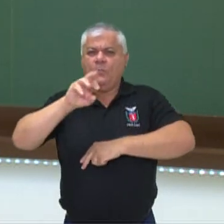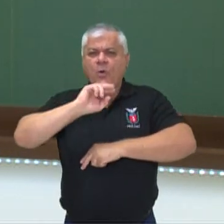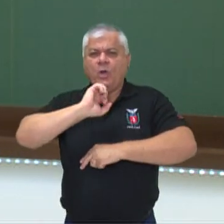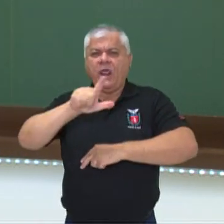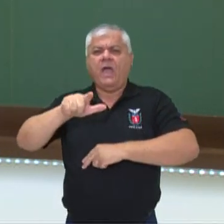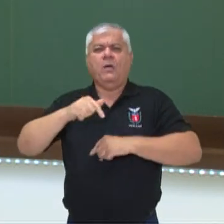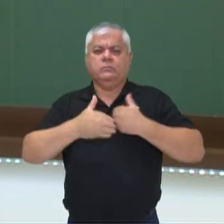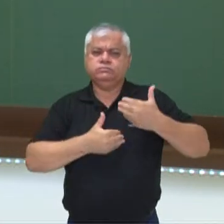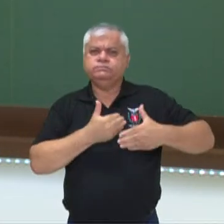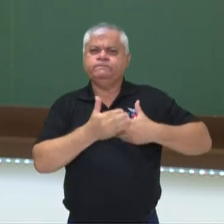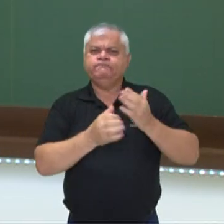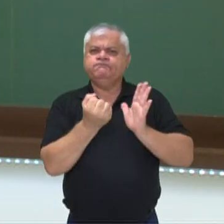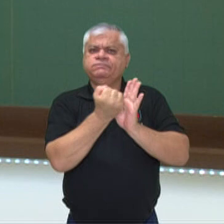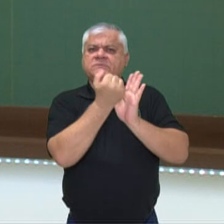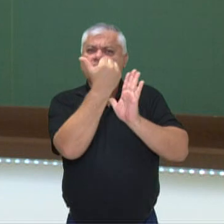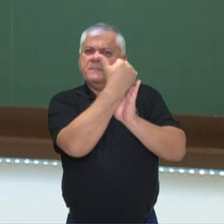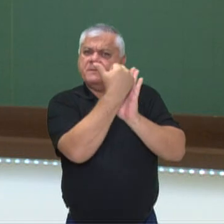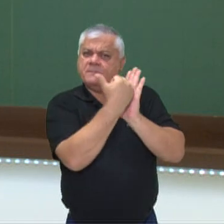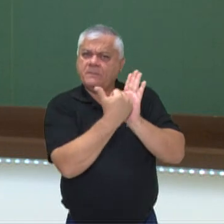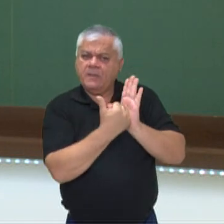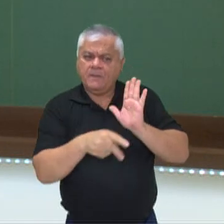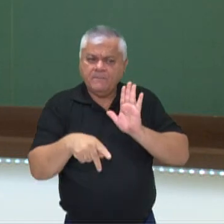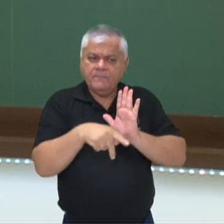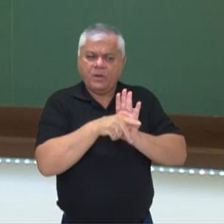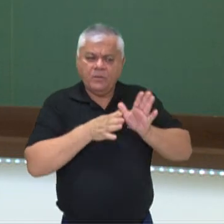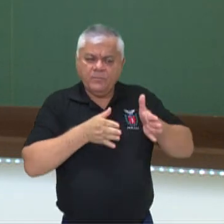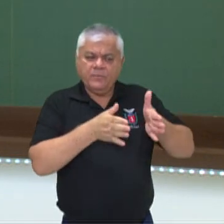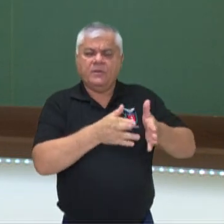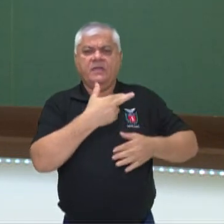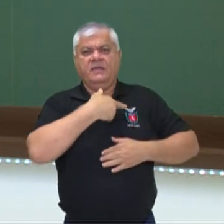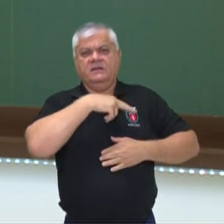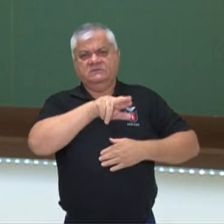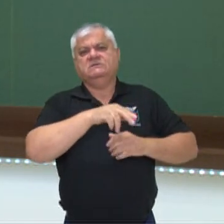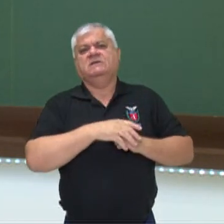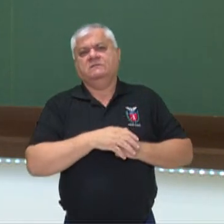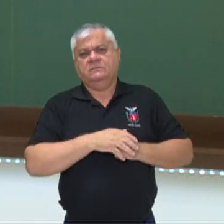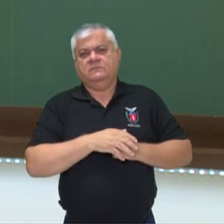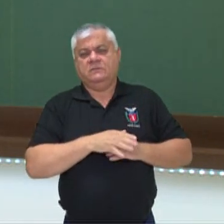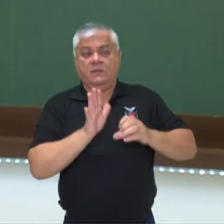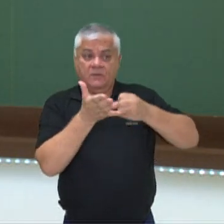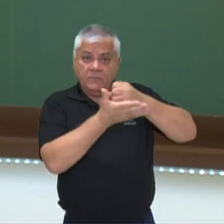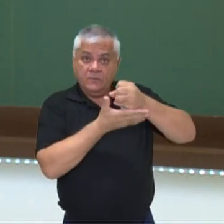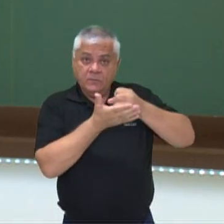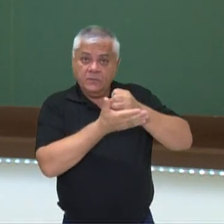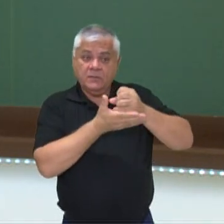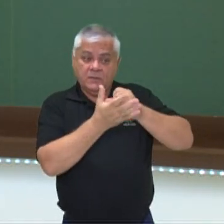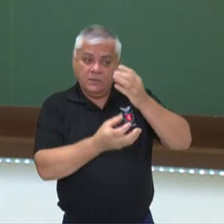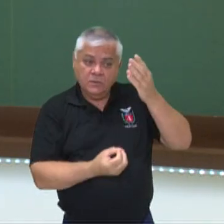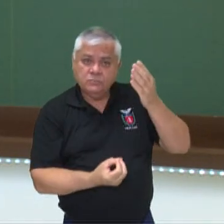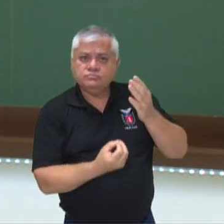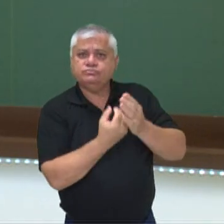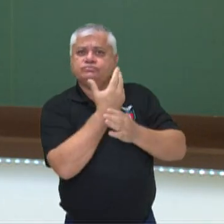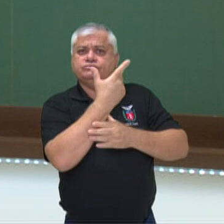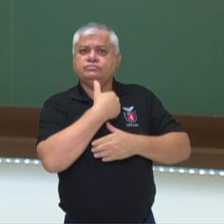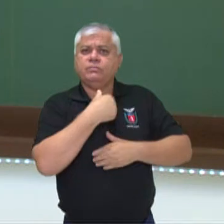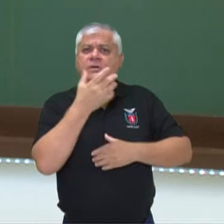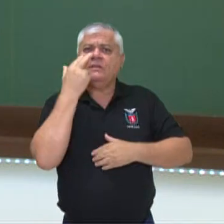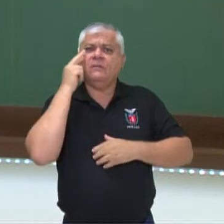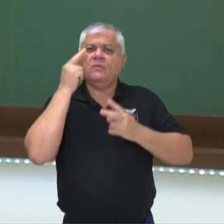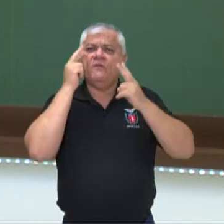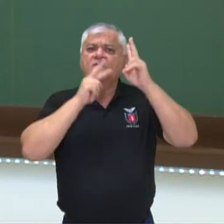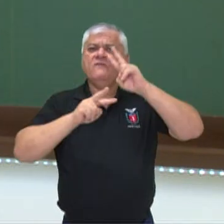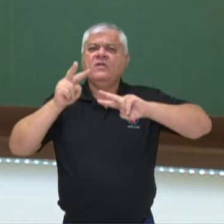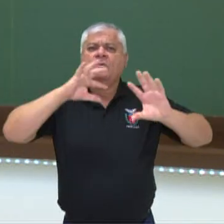acontecimentos marcantes para aquela religião. A fundação da religião, a cosmologia, a visão de